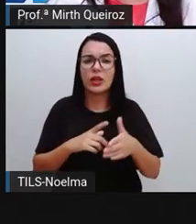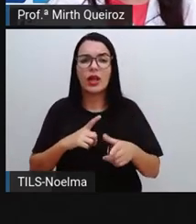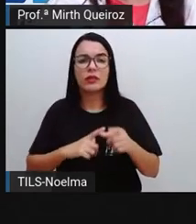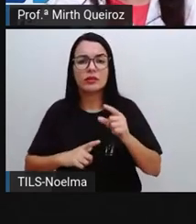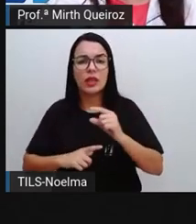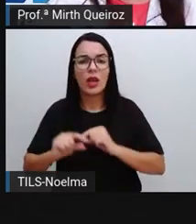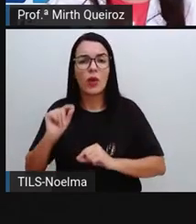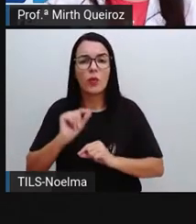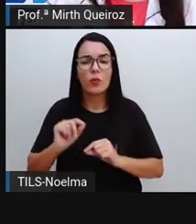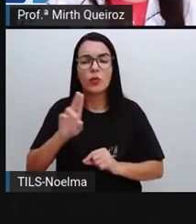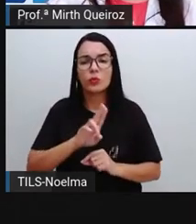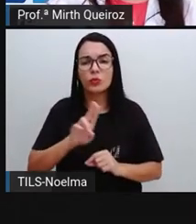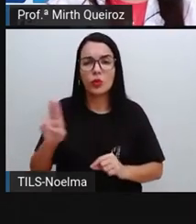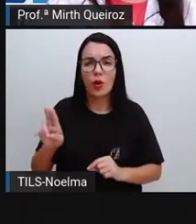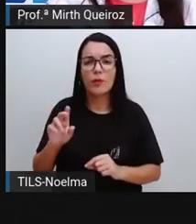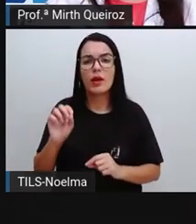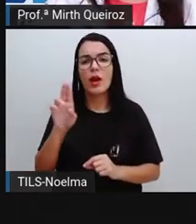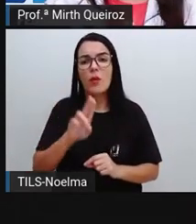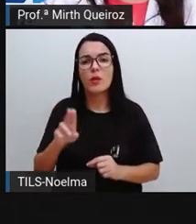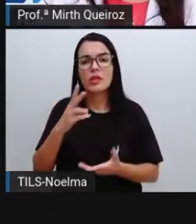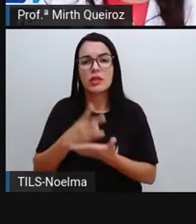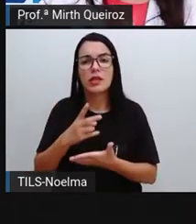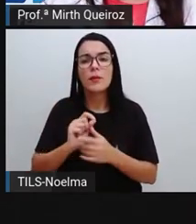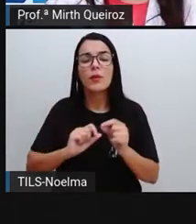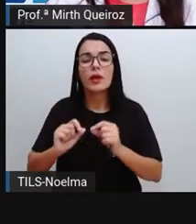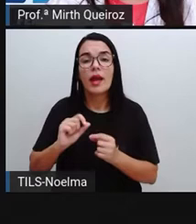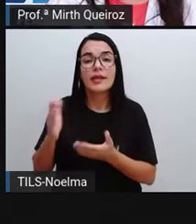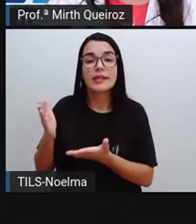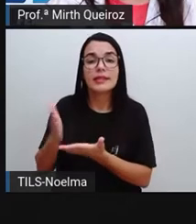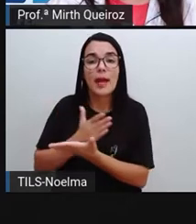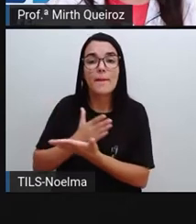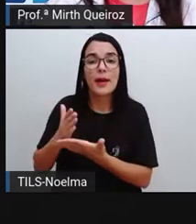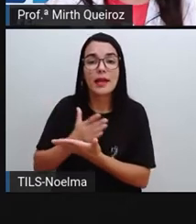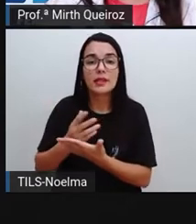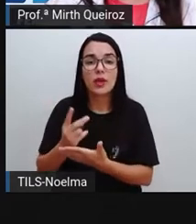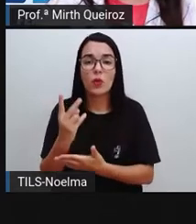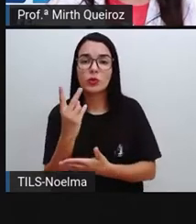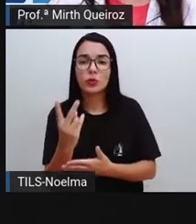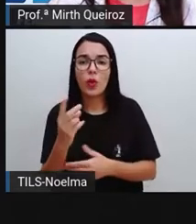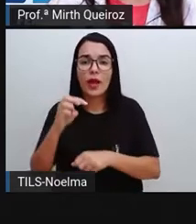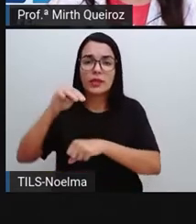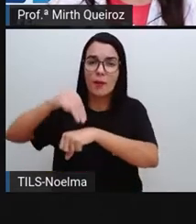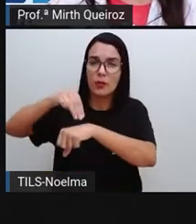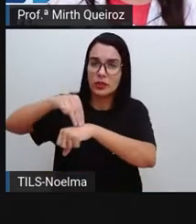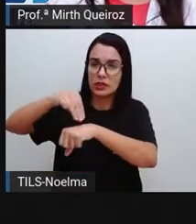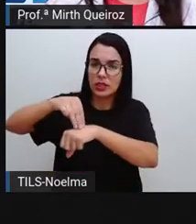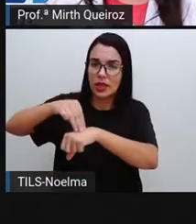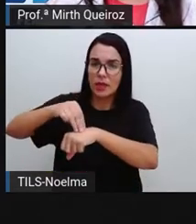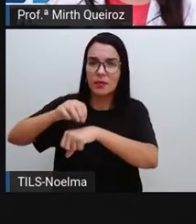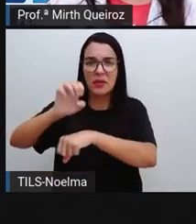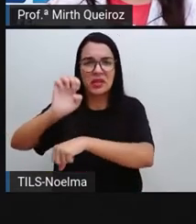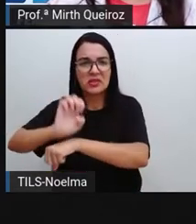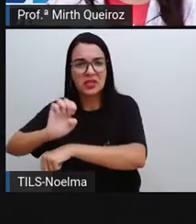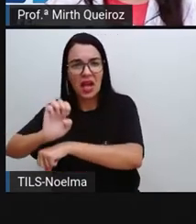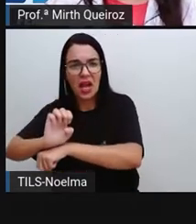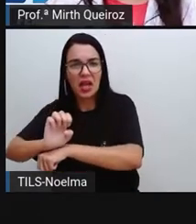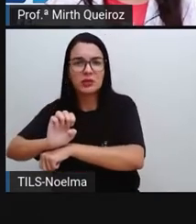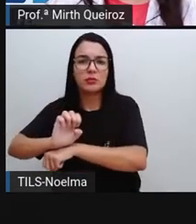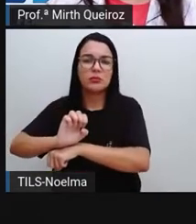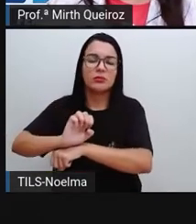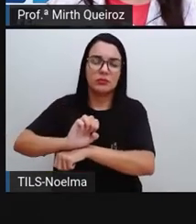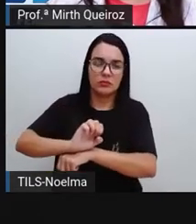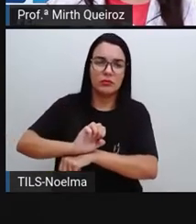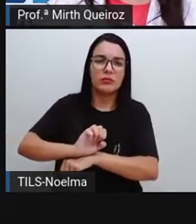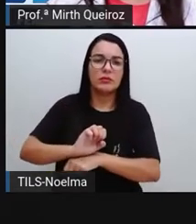né, ou estados. E fronteira seria a faixa de terra, né, que tem ali próxima